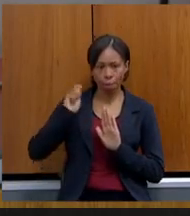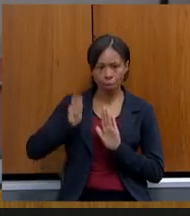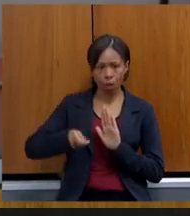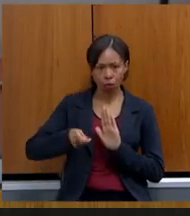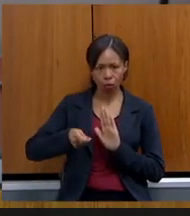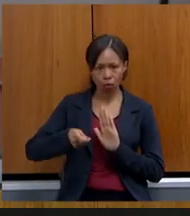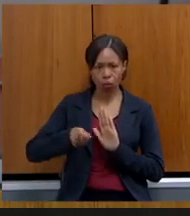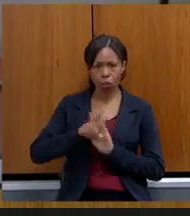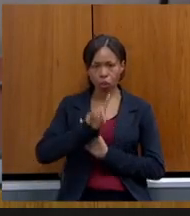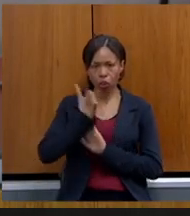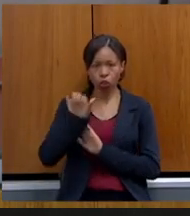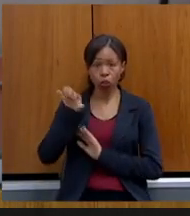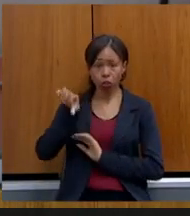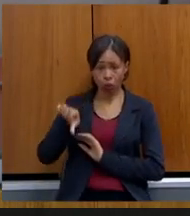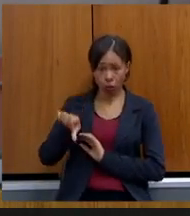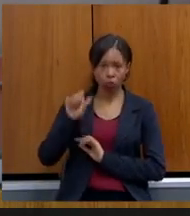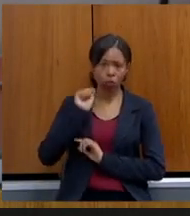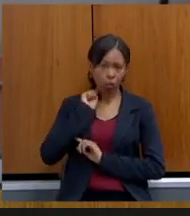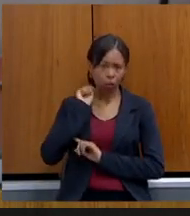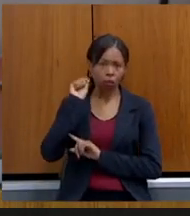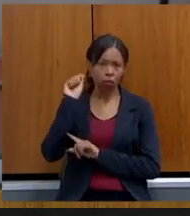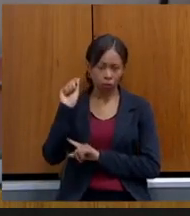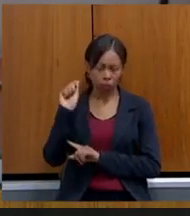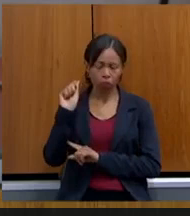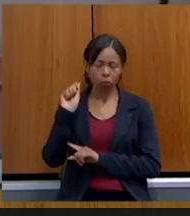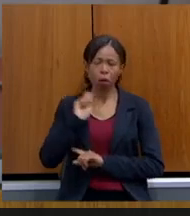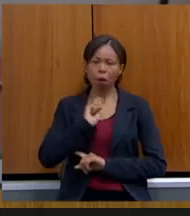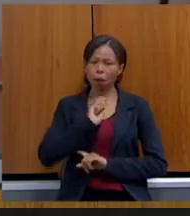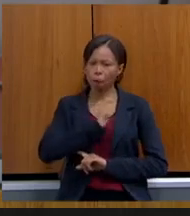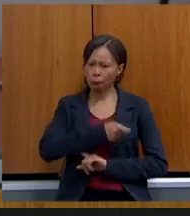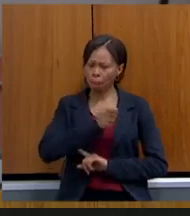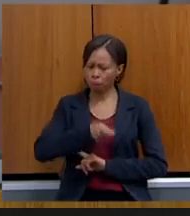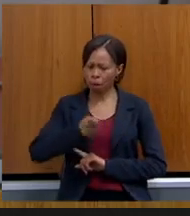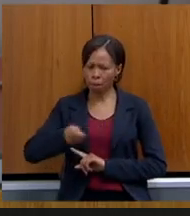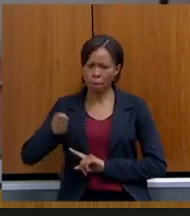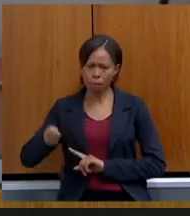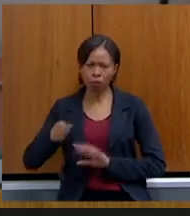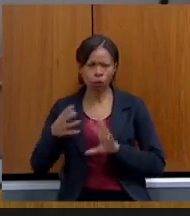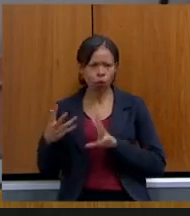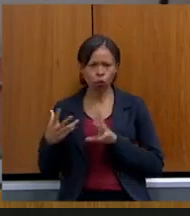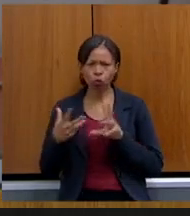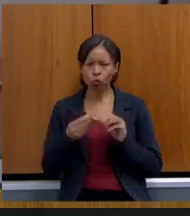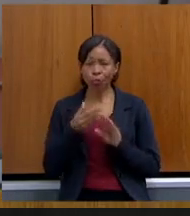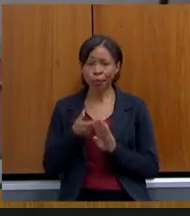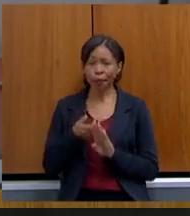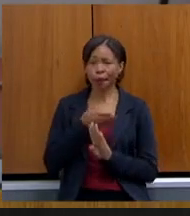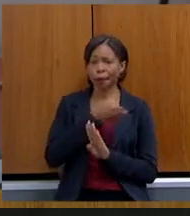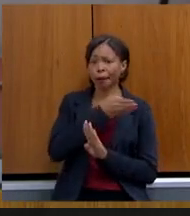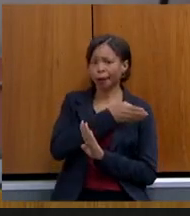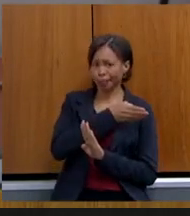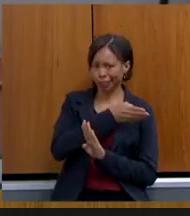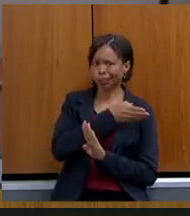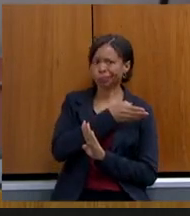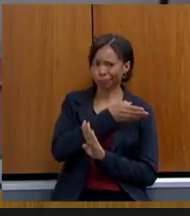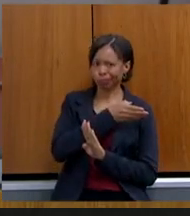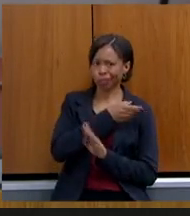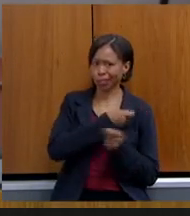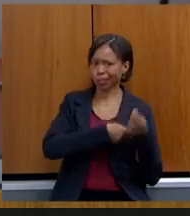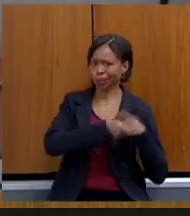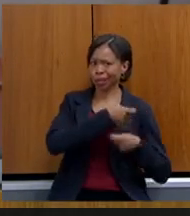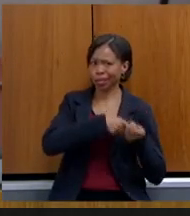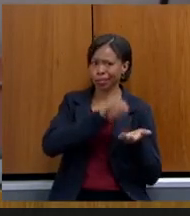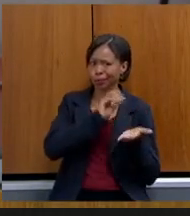Nove de Abril executou as obrigações que haviam sido deixadas administração anterior eu acho que é muito